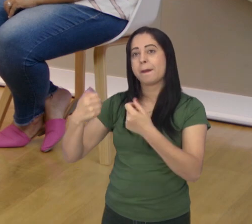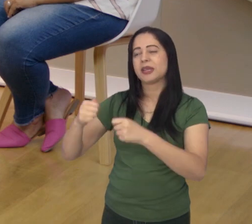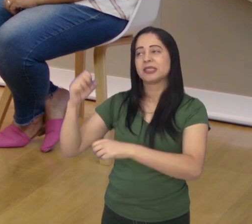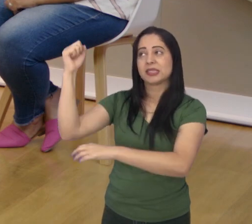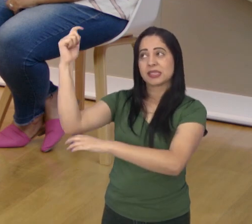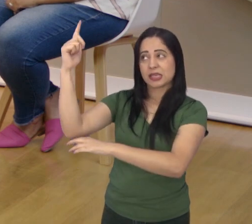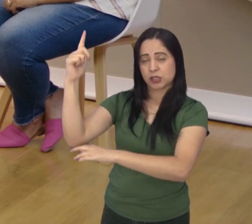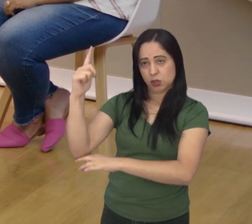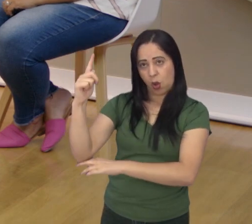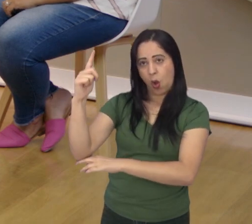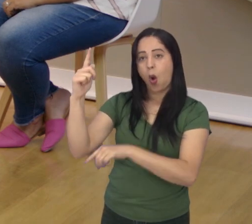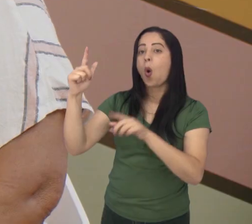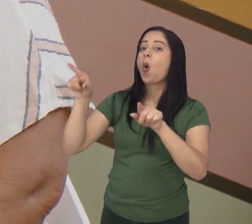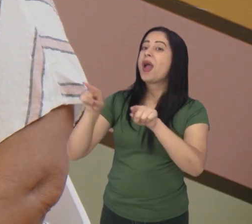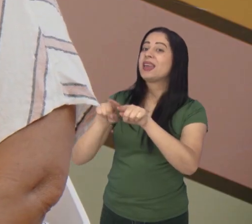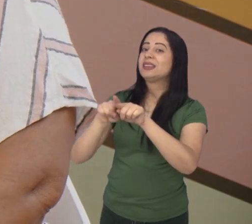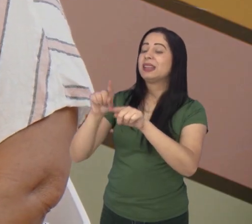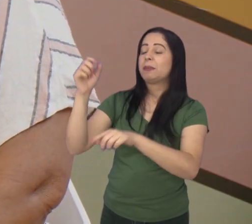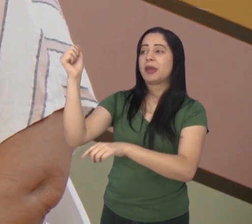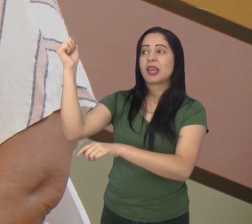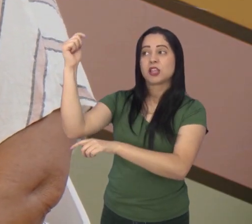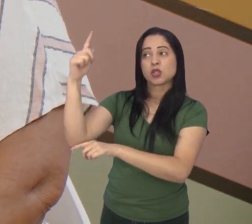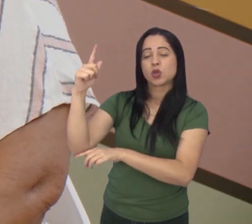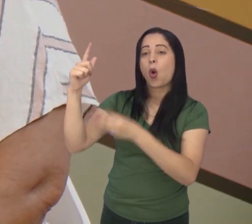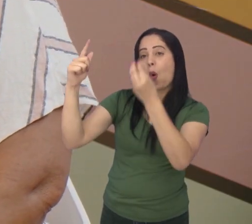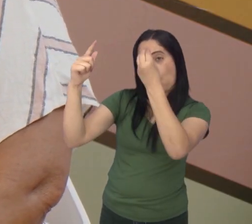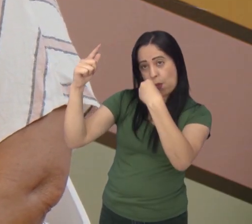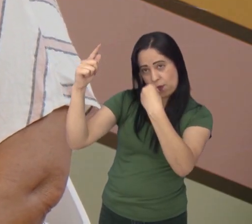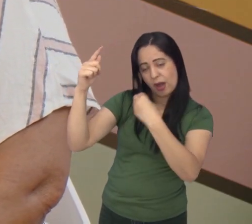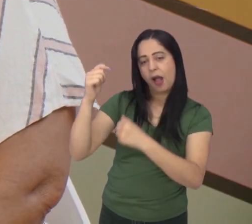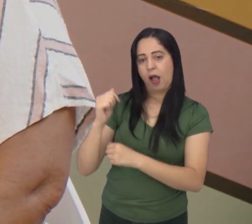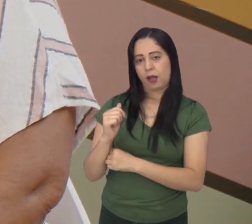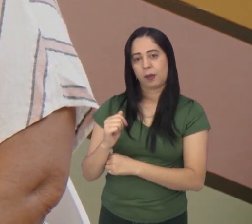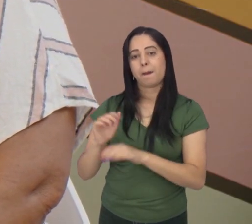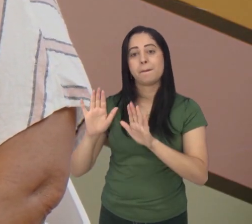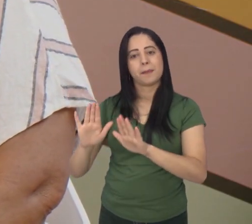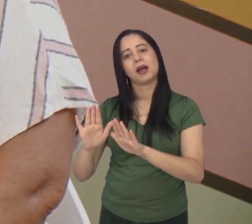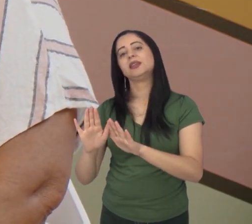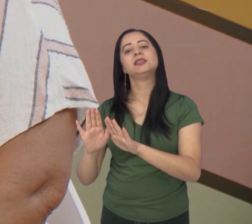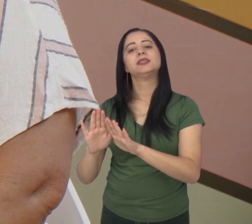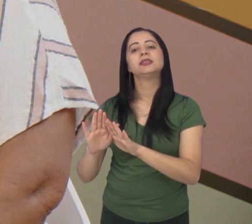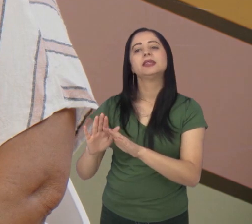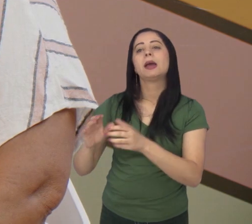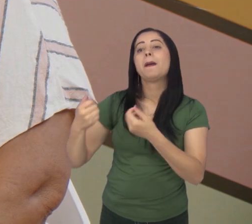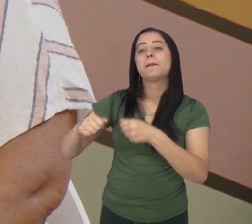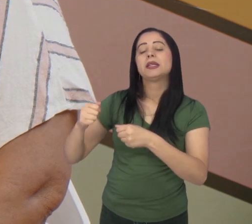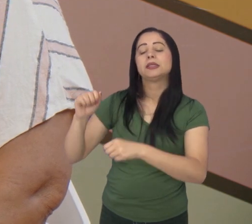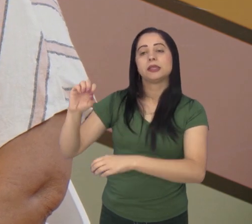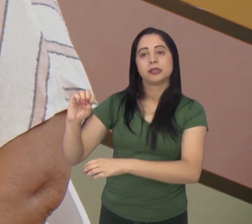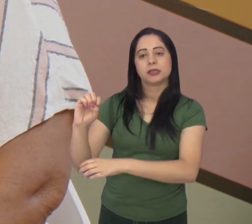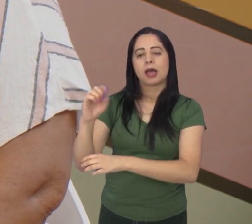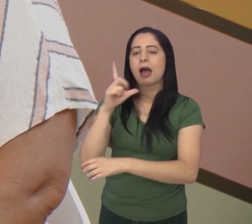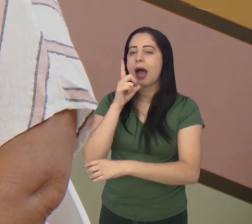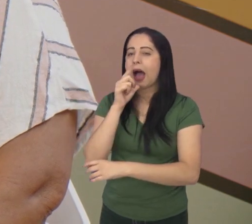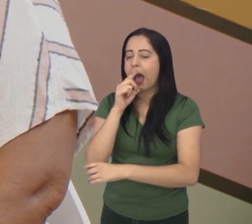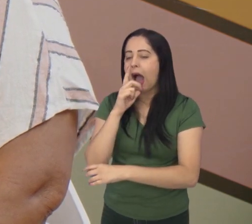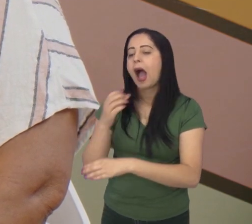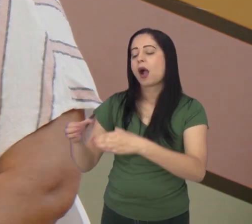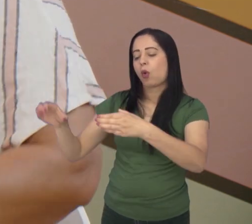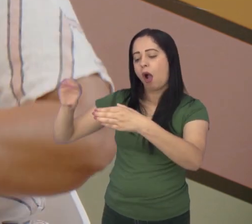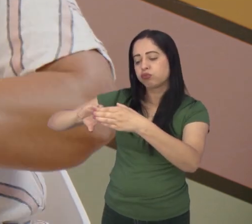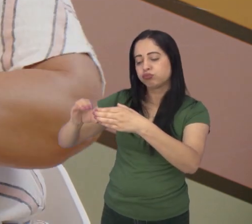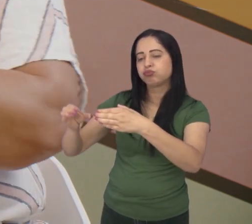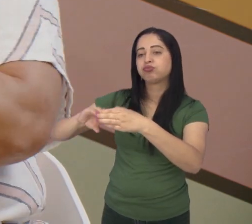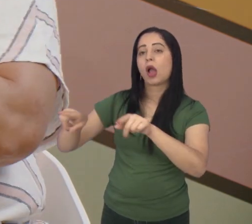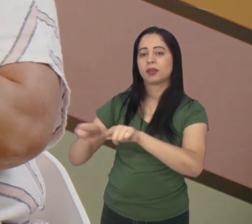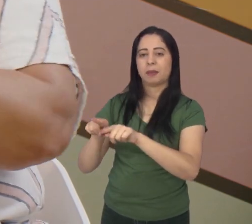consideração que as flores, de modo geral, são de sol. Porém, elas precisam de muita umidade, mas nunca com excesso. Então,